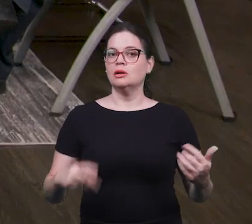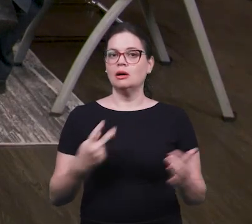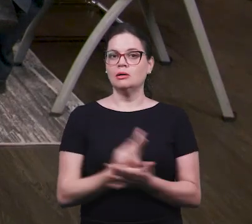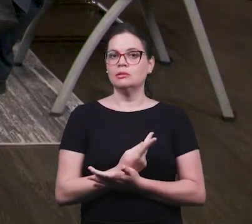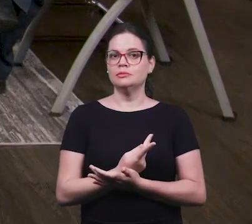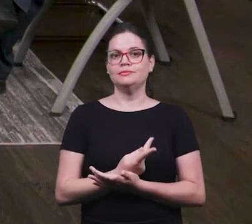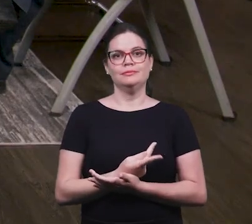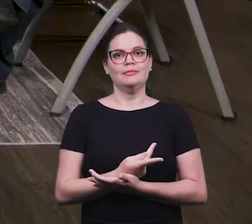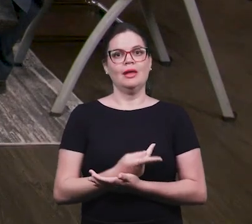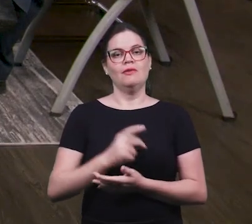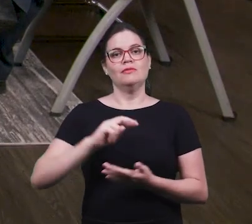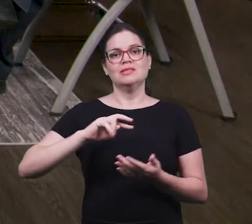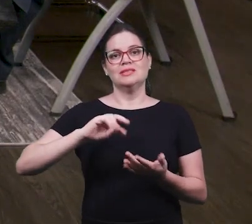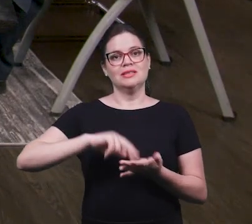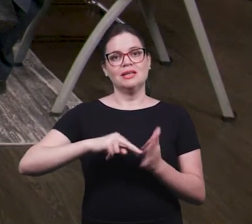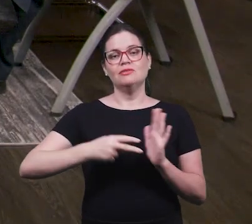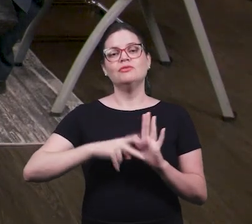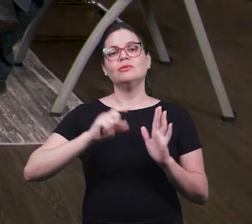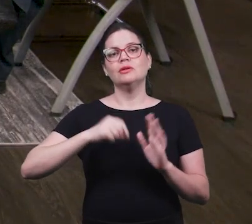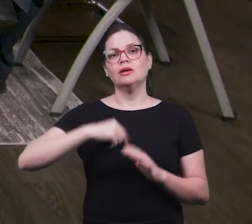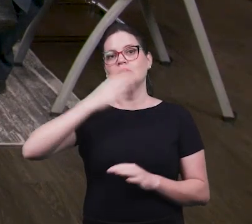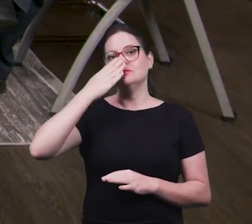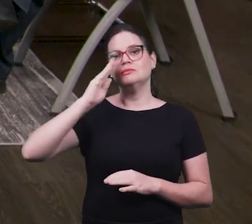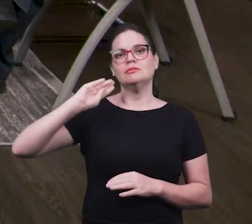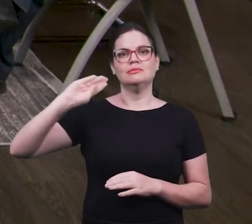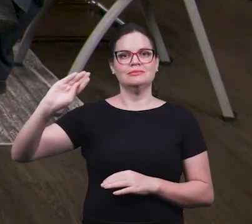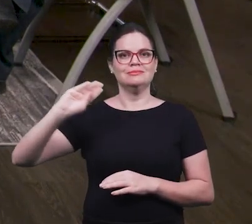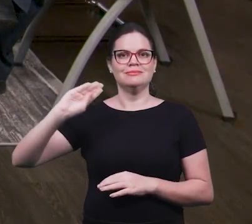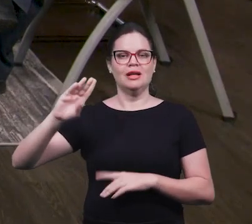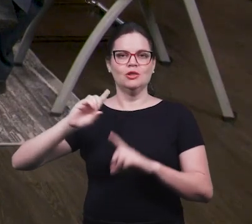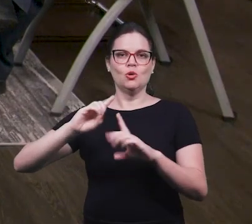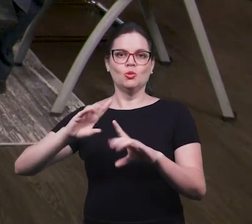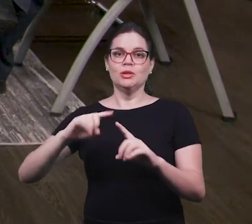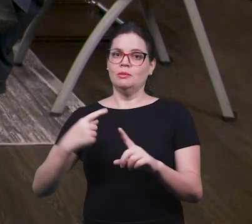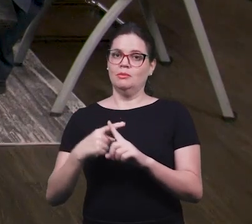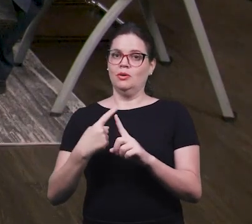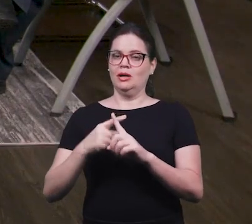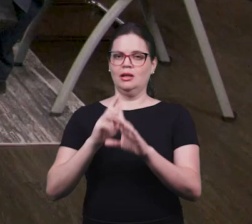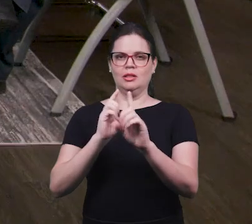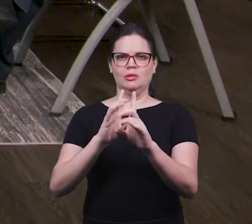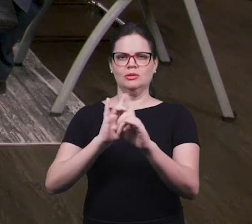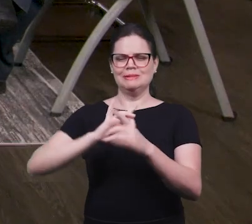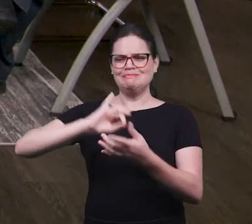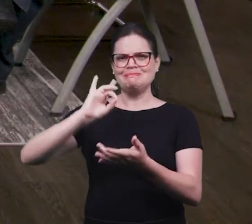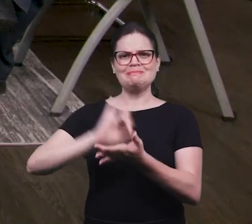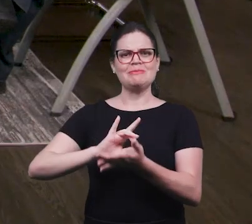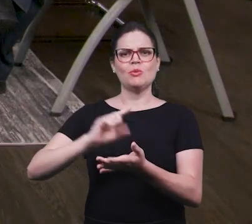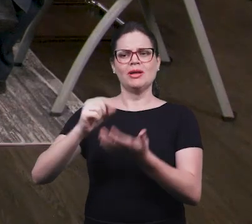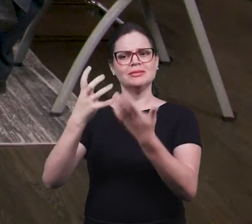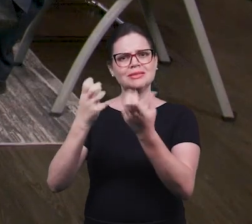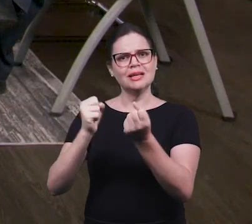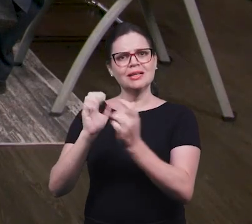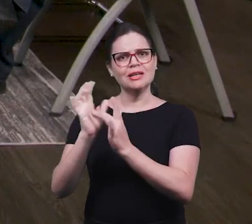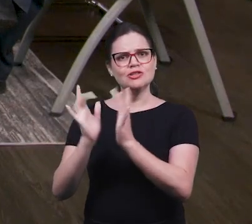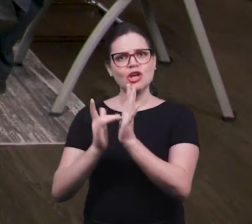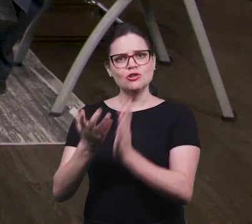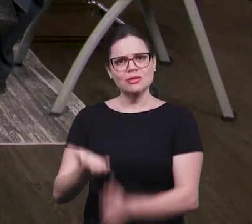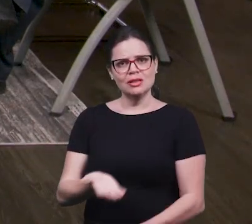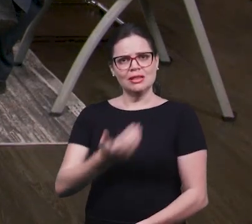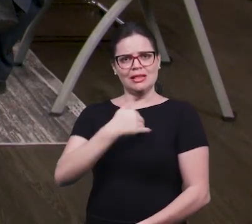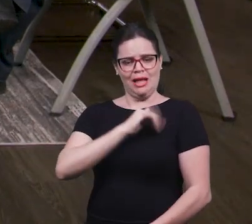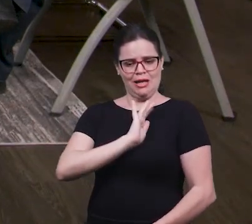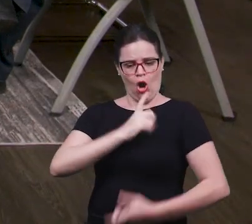do Evangelho, que é Cristo em nós, que é a esperança da glória. É Ele em nós, e